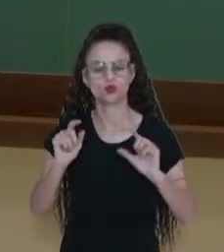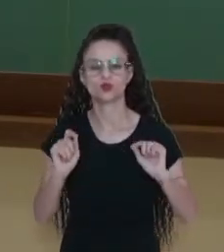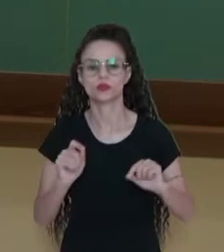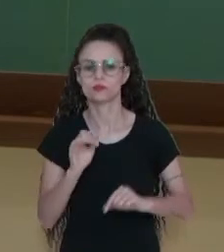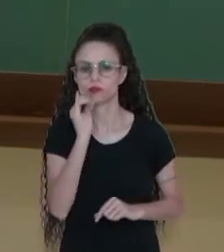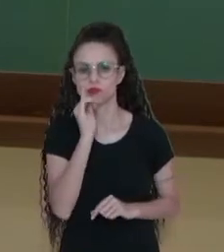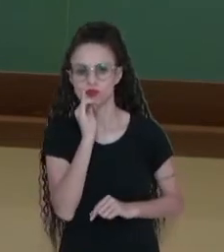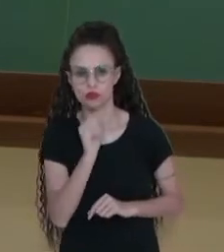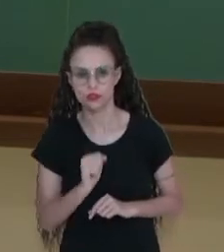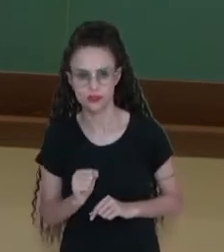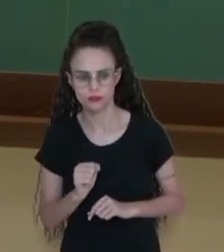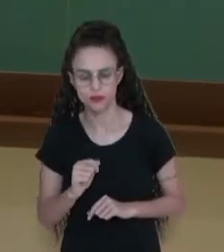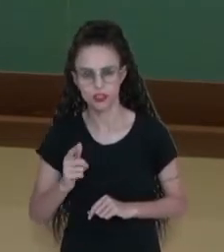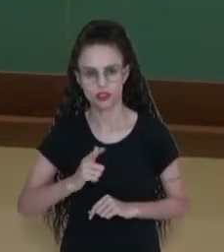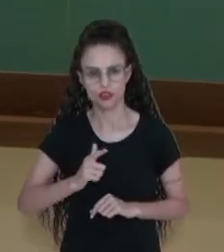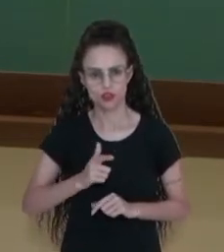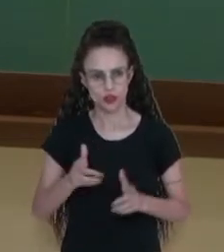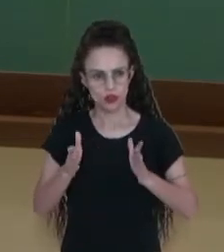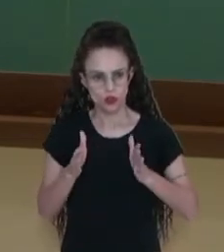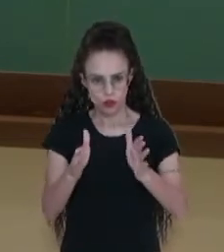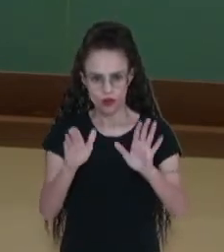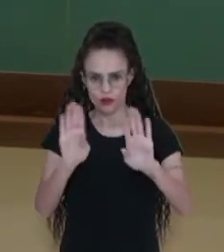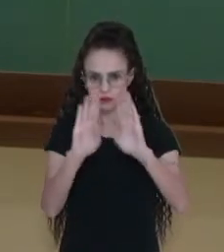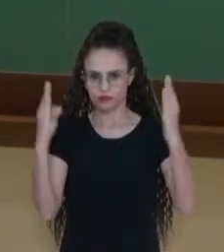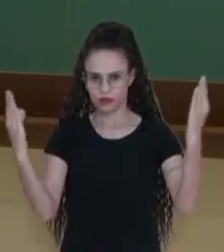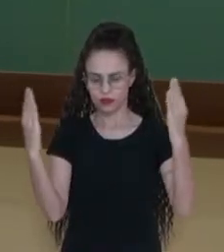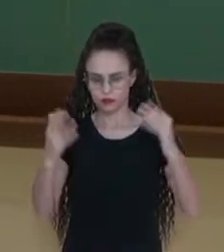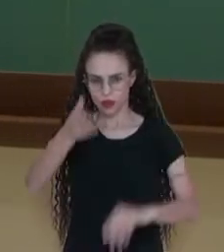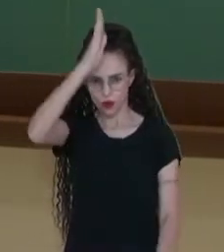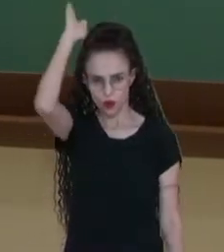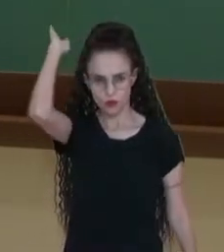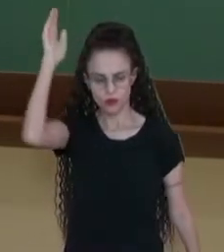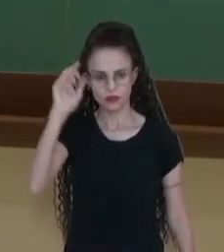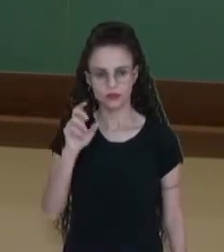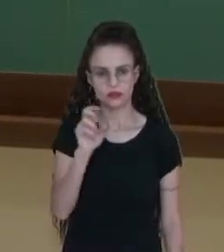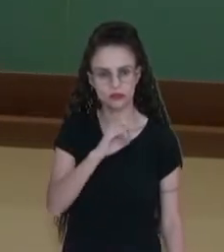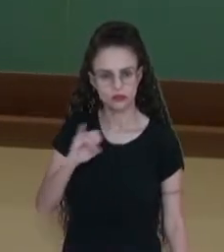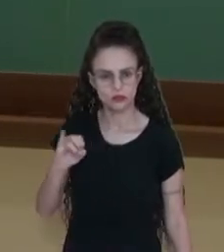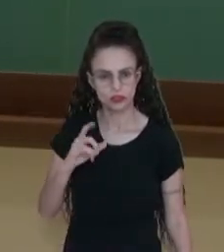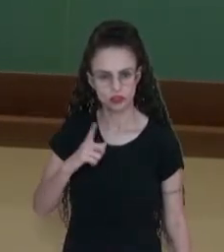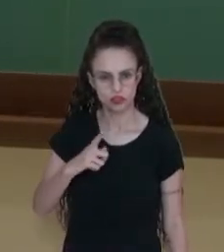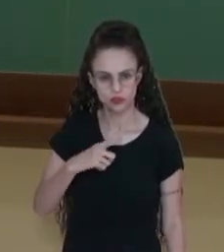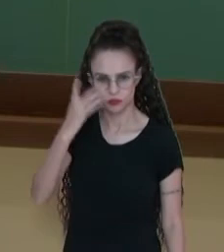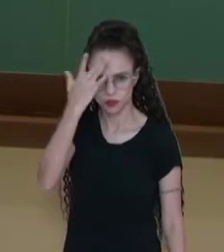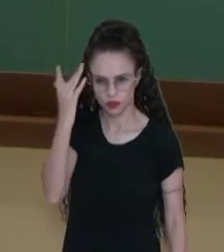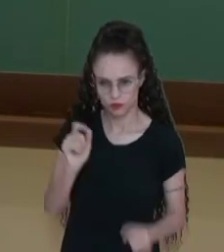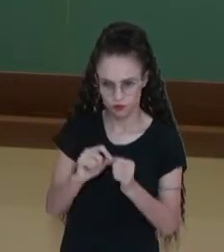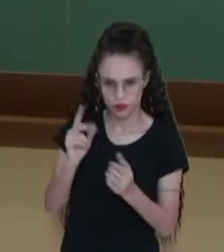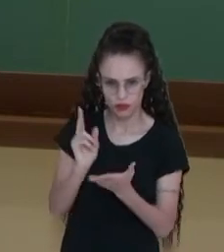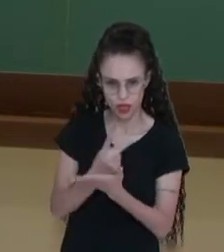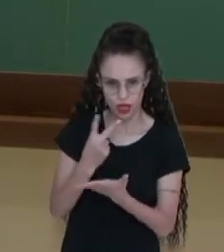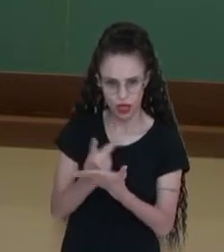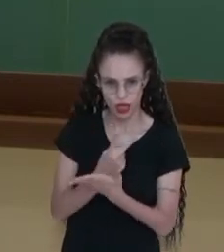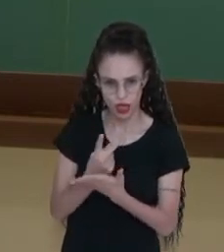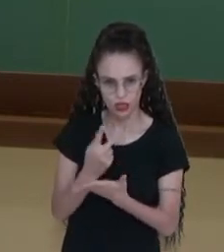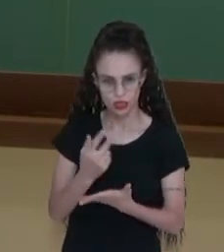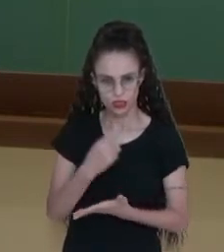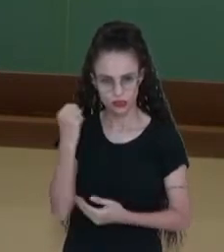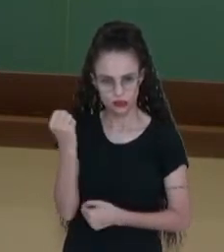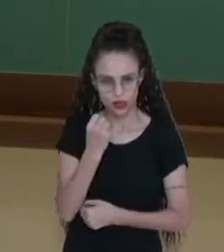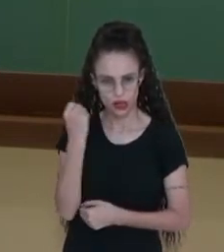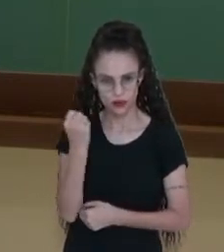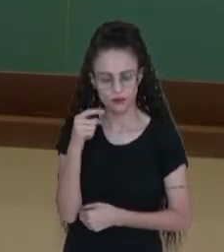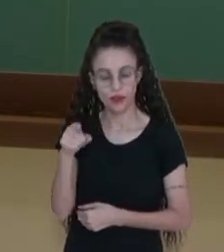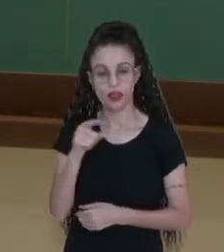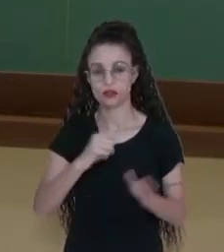Por exemplo, a Via Ápia, que é a entrada lá da capital romana. Quando existiam pessoas que faziam coisas erradas, muito graves, eles